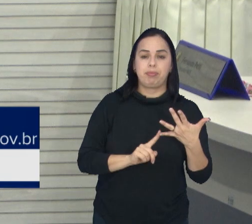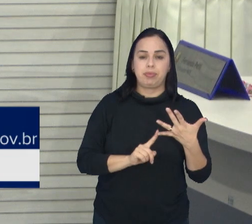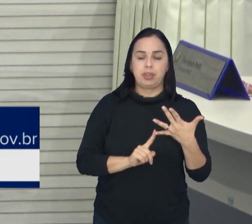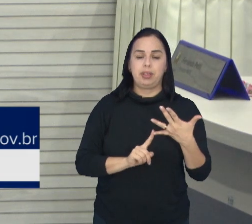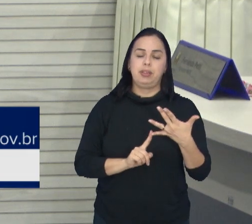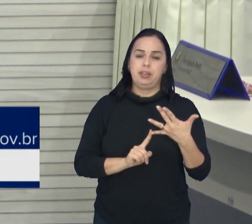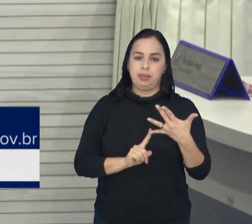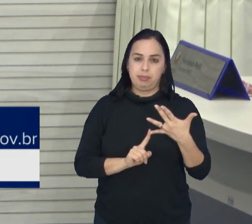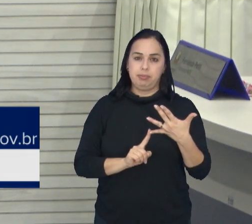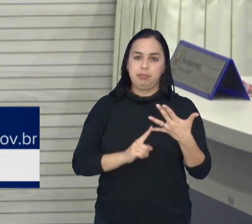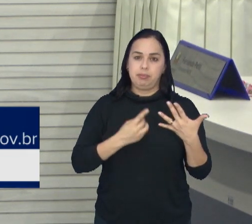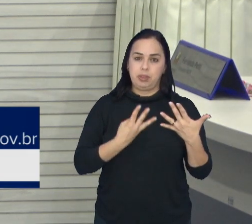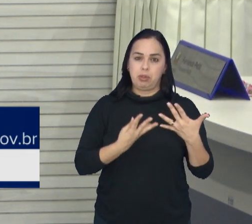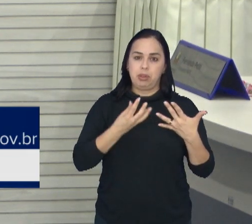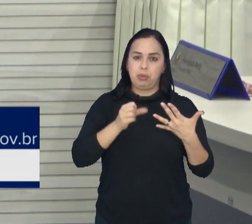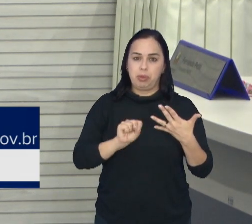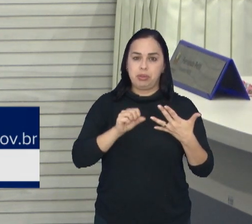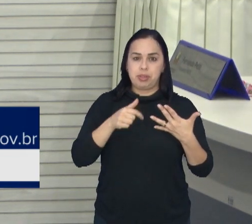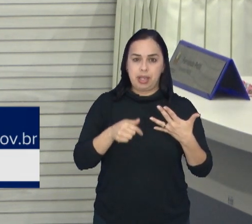Processo